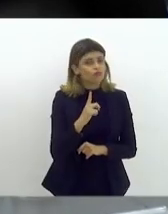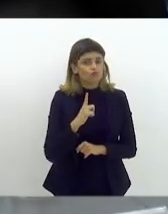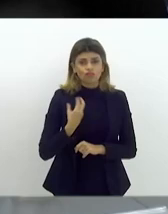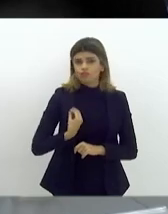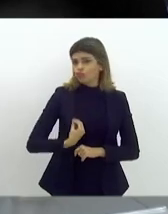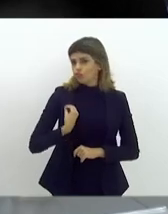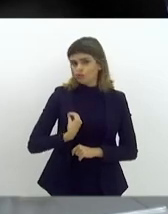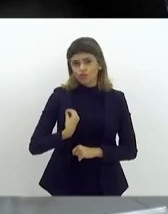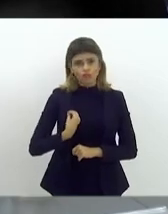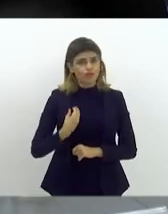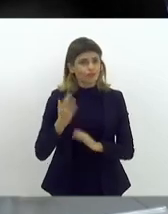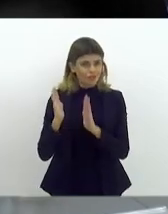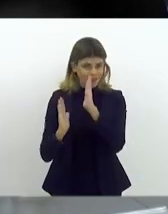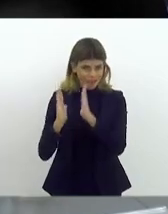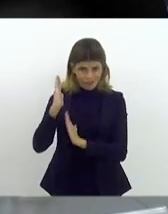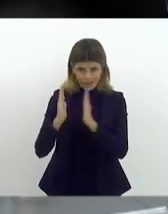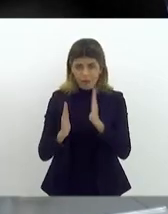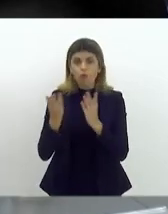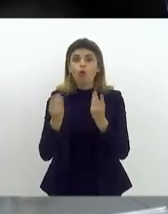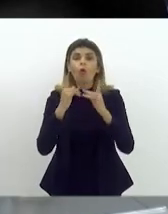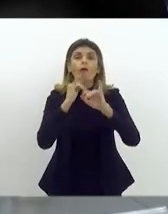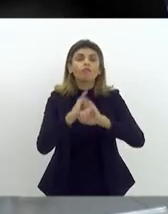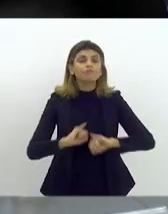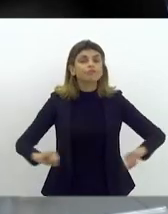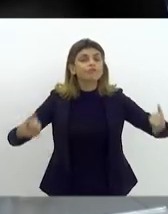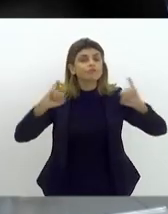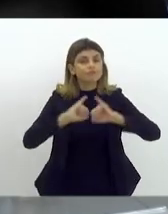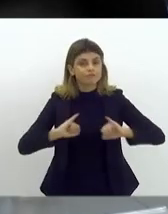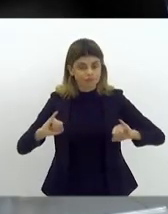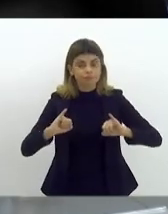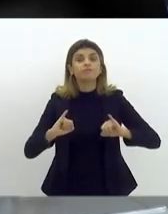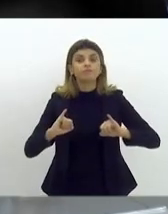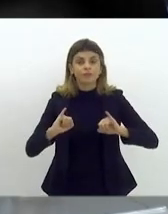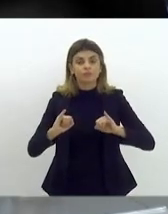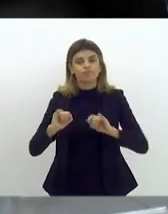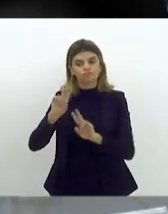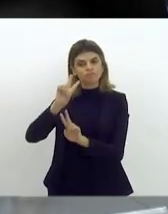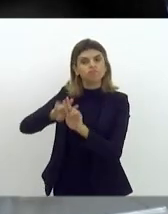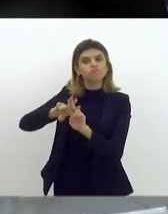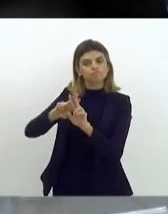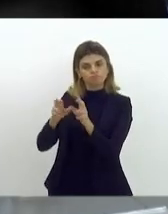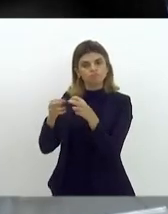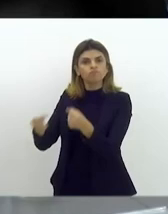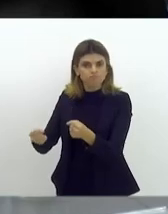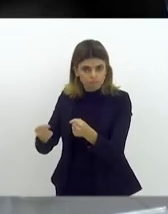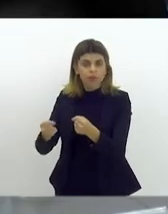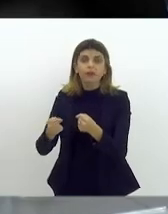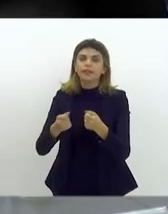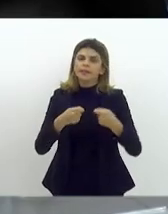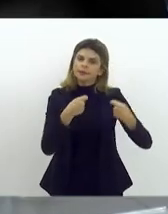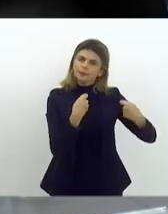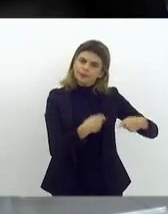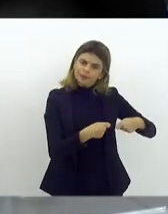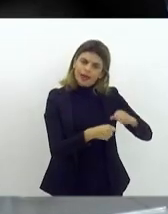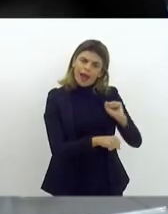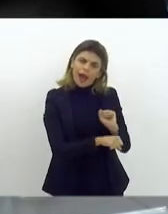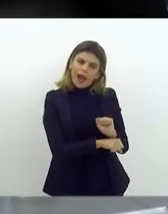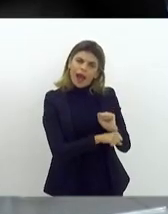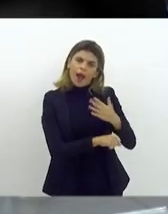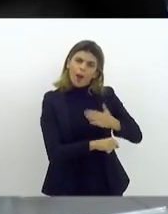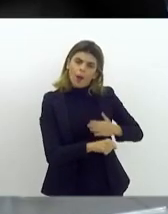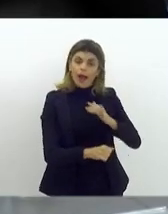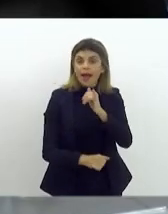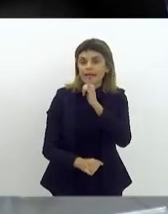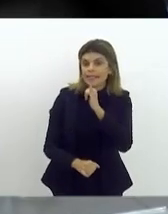como já promoveu uma repressão então era necessário às vezes aguardar uma conduta mais gravosa exemplo